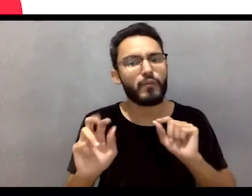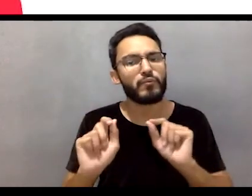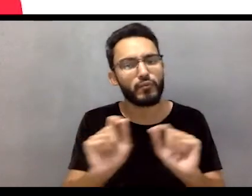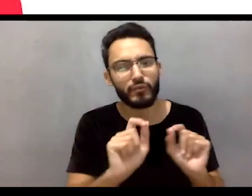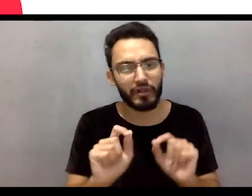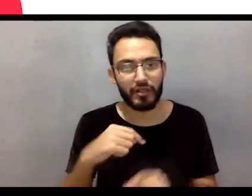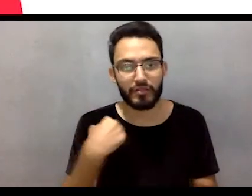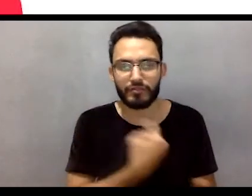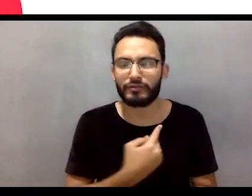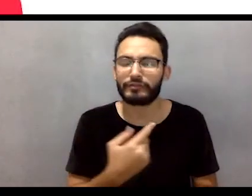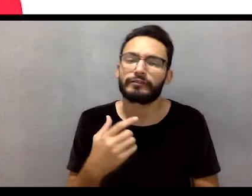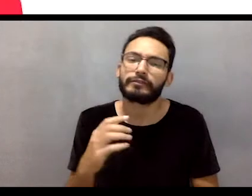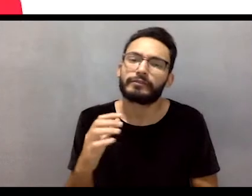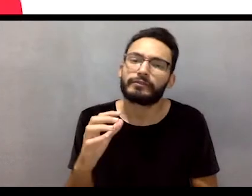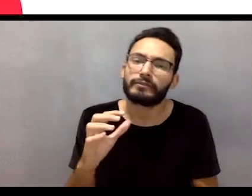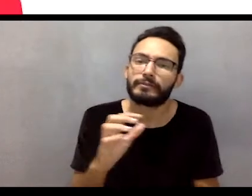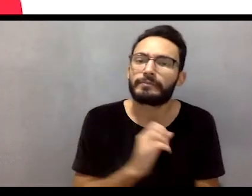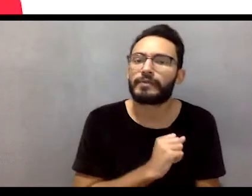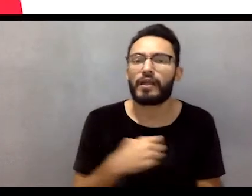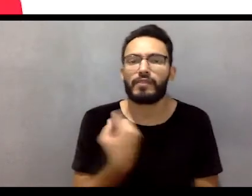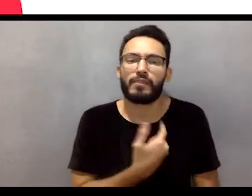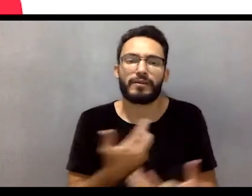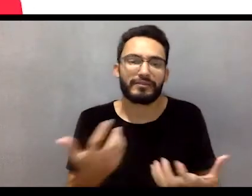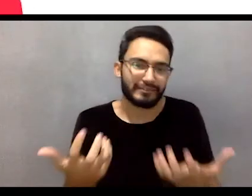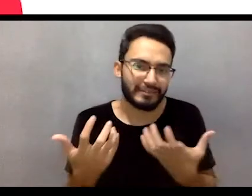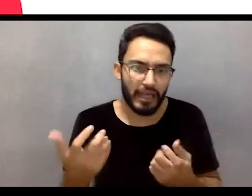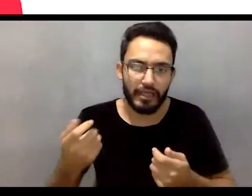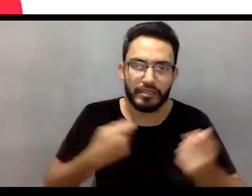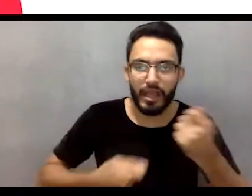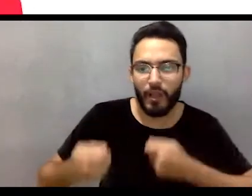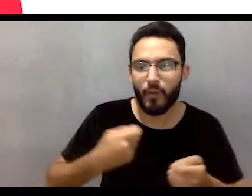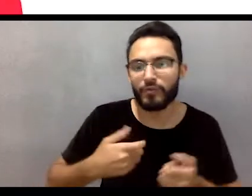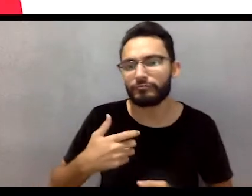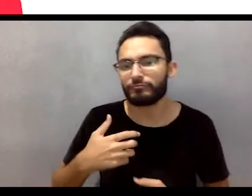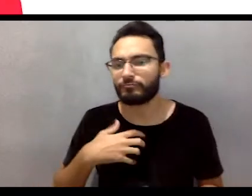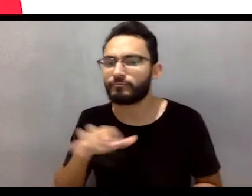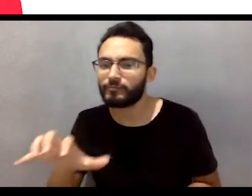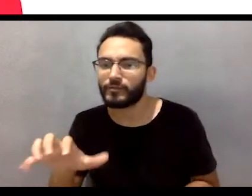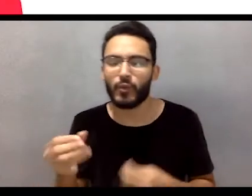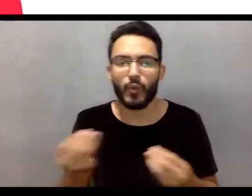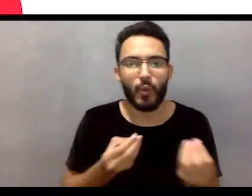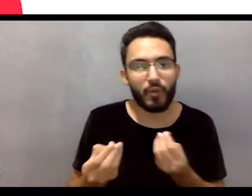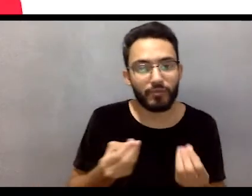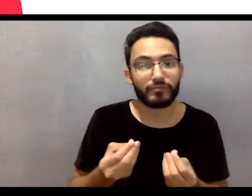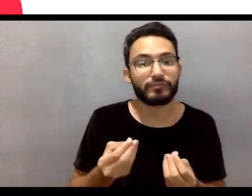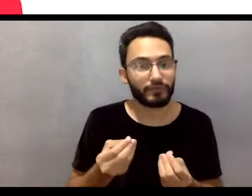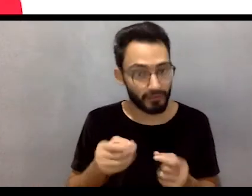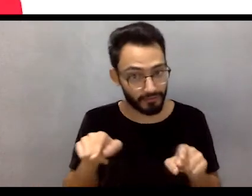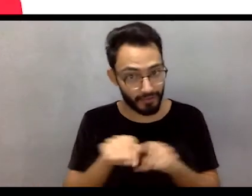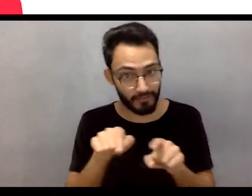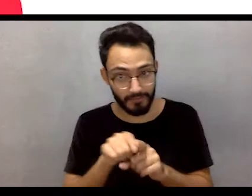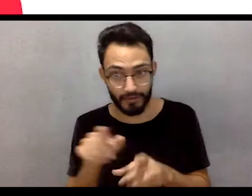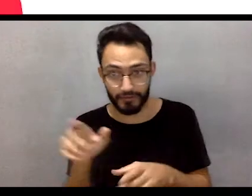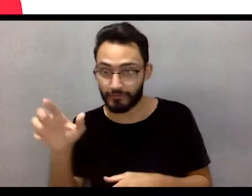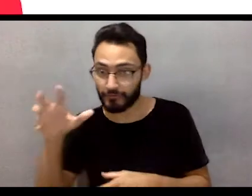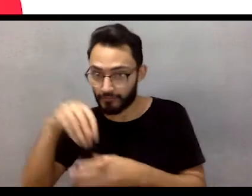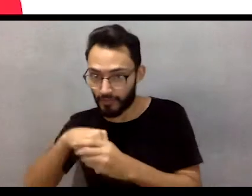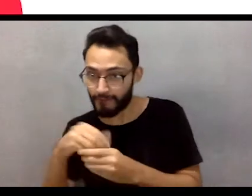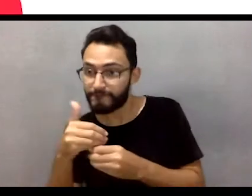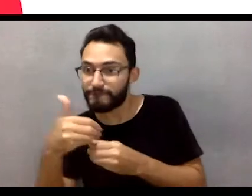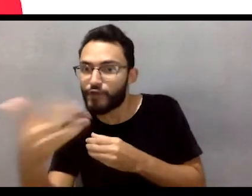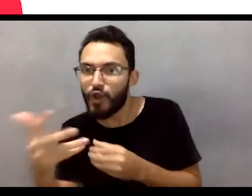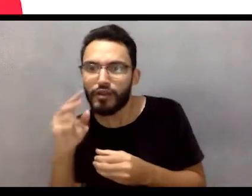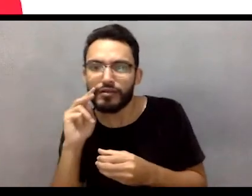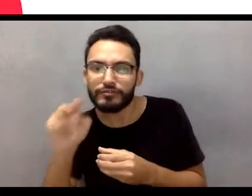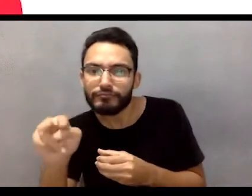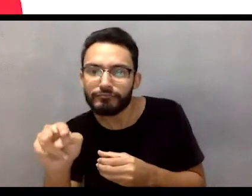gente almeja, que a gente quer que o negócio seja. Enquanto os KPIs, eles servem para aquilo